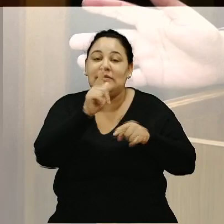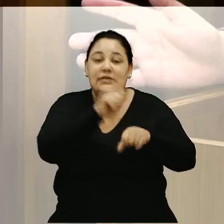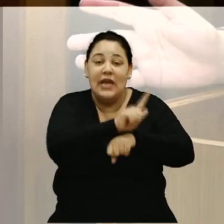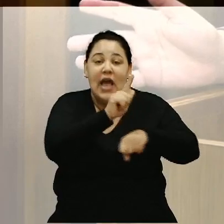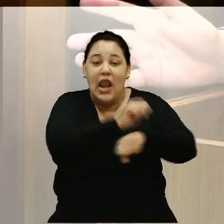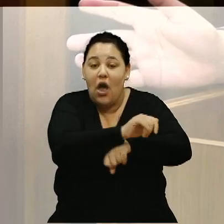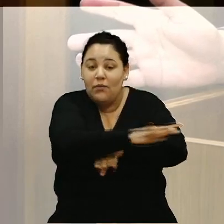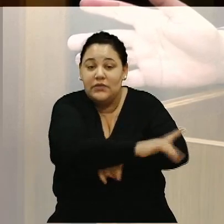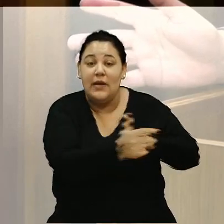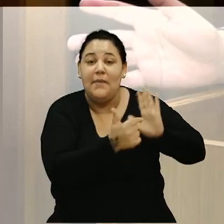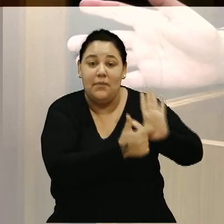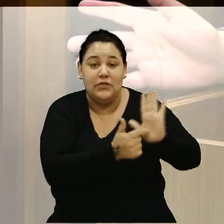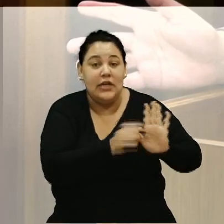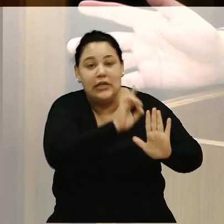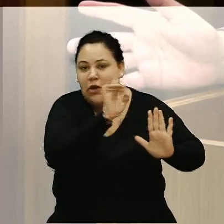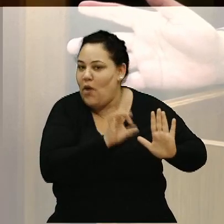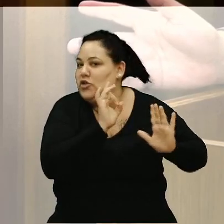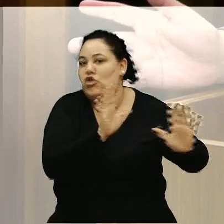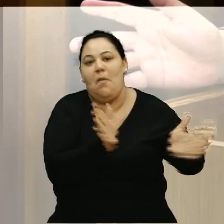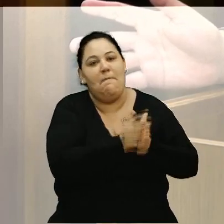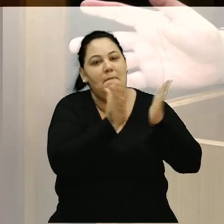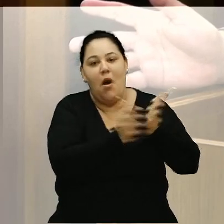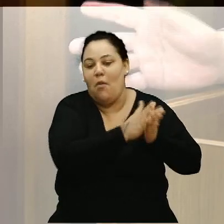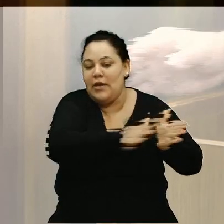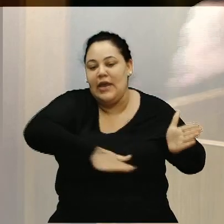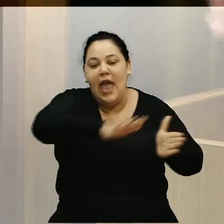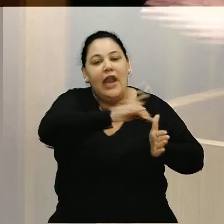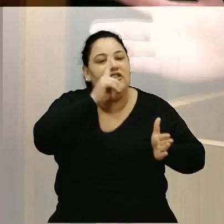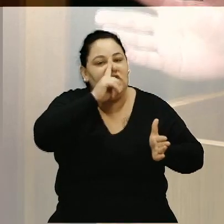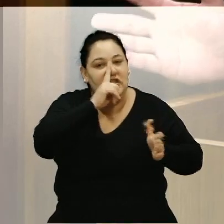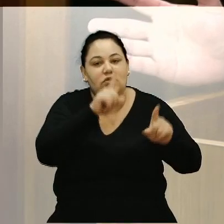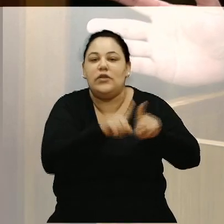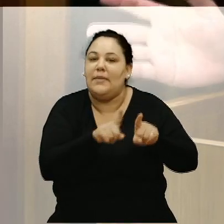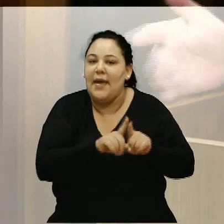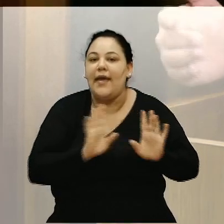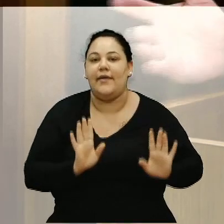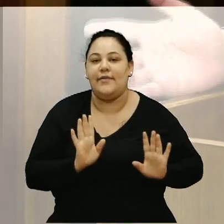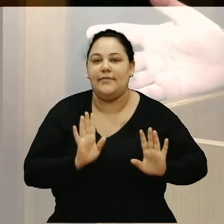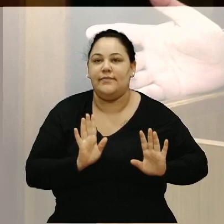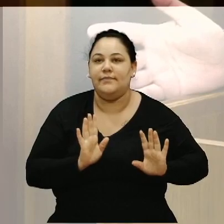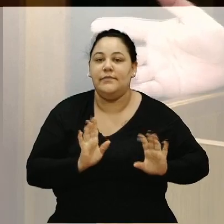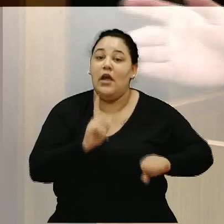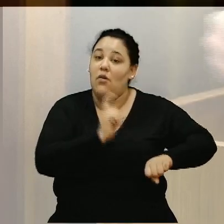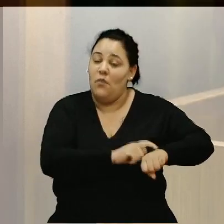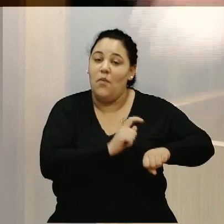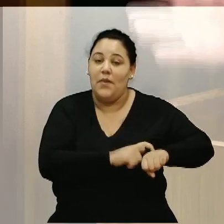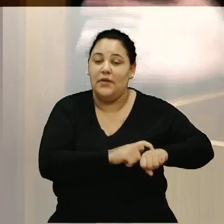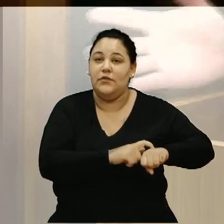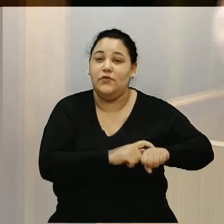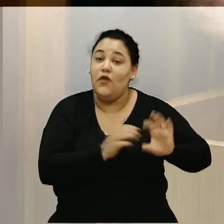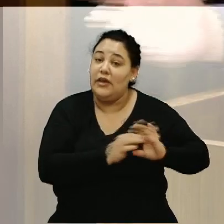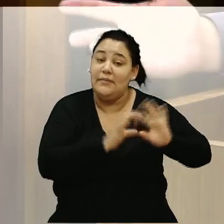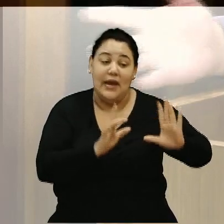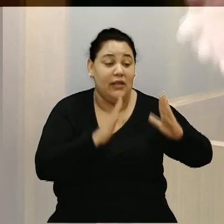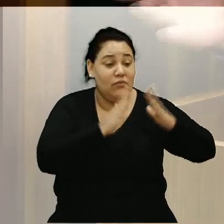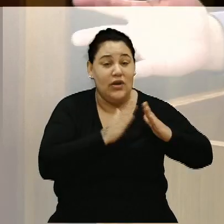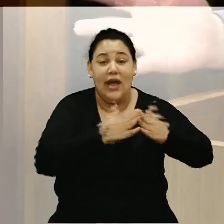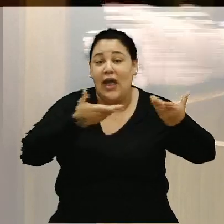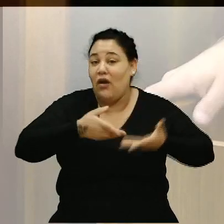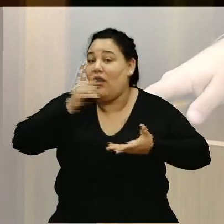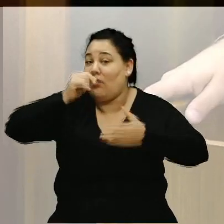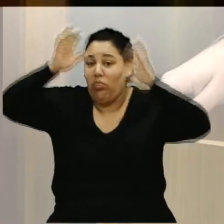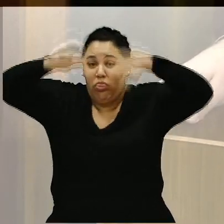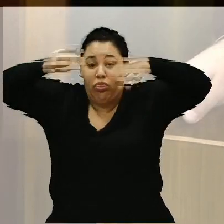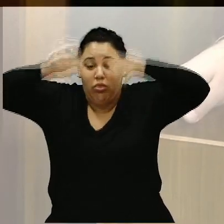para mostrar que não é só pobre que vive em área de risco, que em algum momento da nossa história isso foi autorizado e com esse volume de chuva,